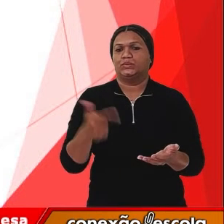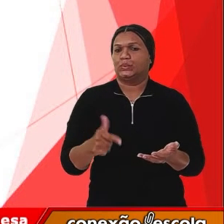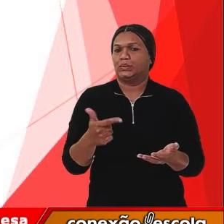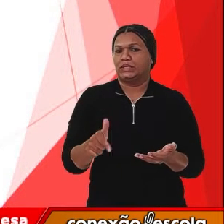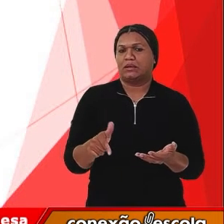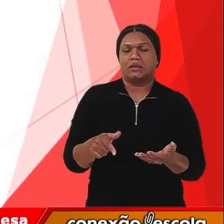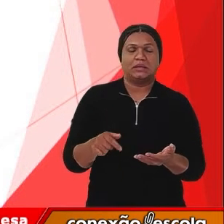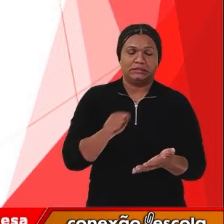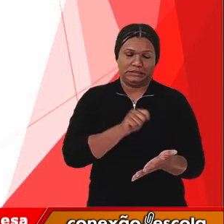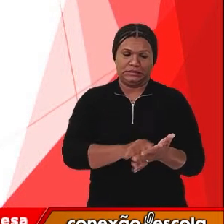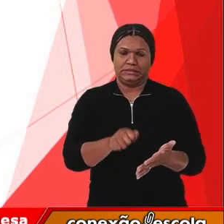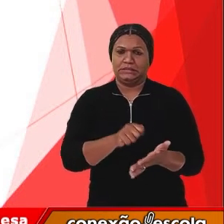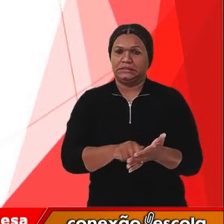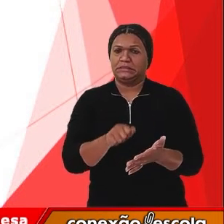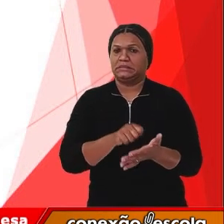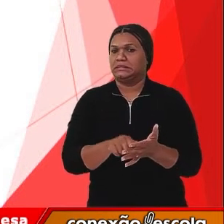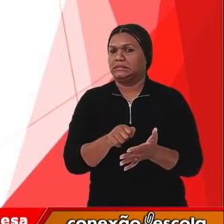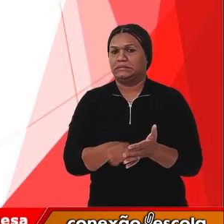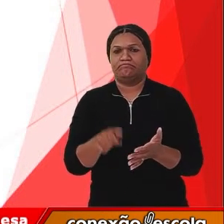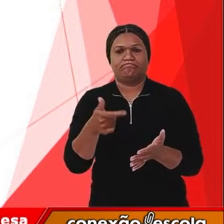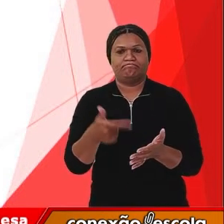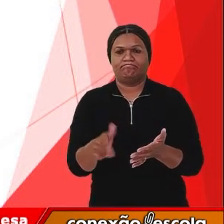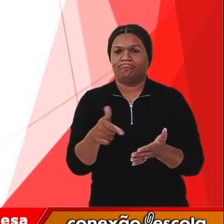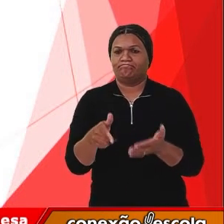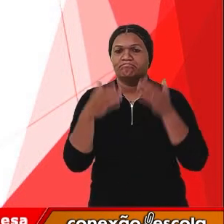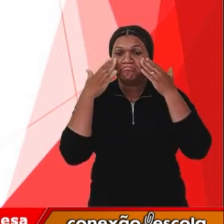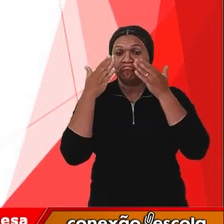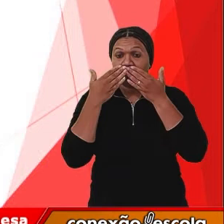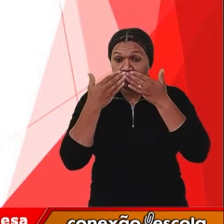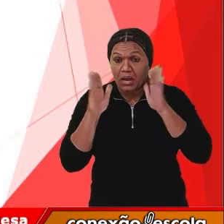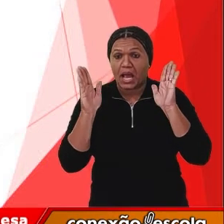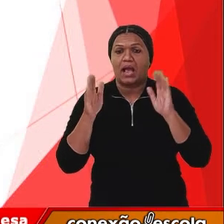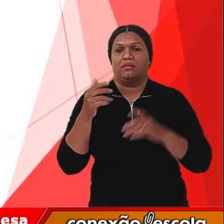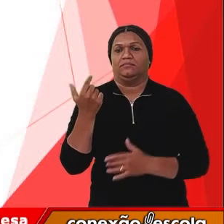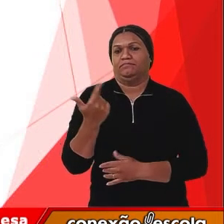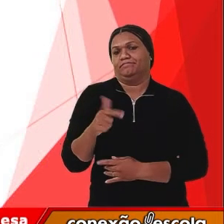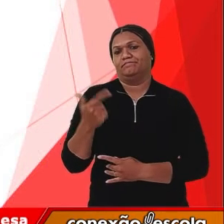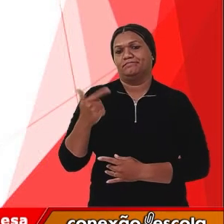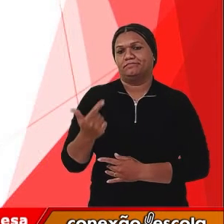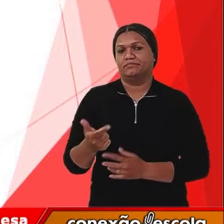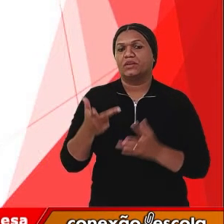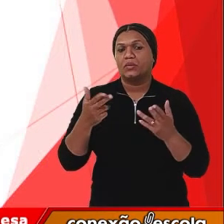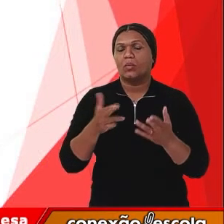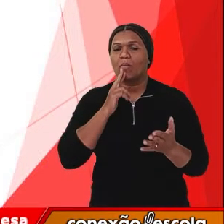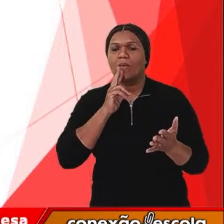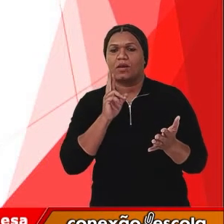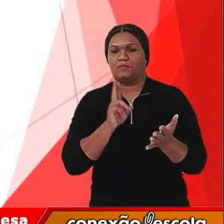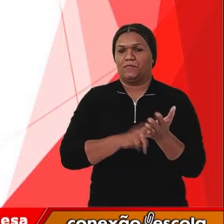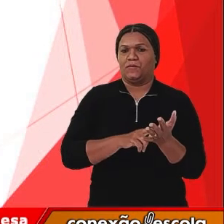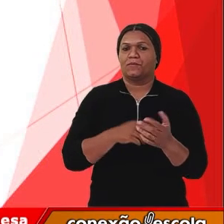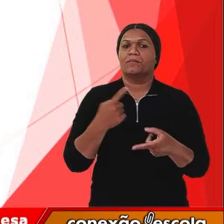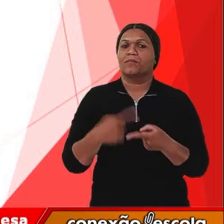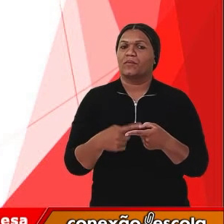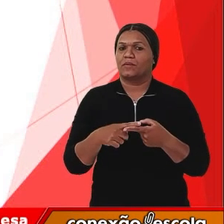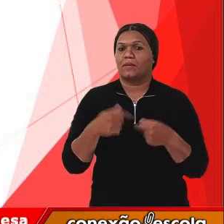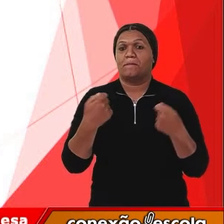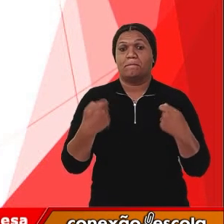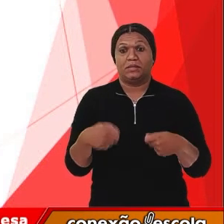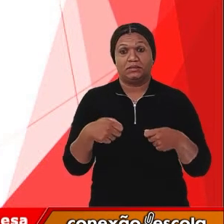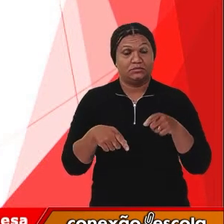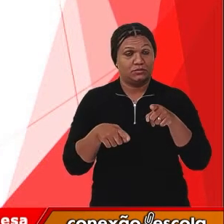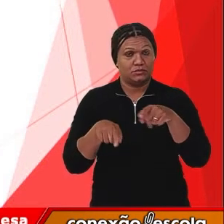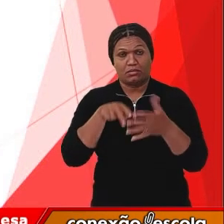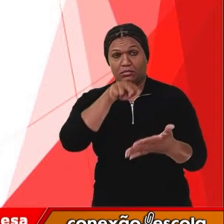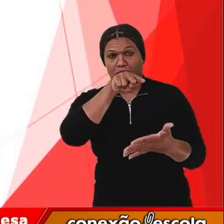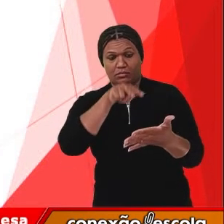escrito as palavras não estão escritas da mesma forma como aqui na resposta por quê que é preciso que